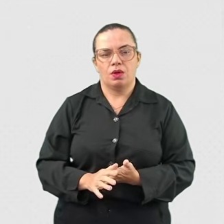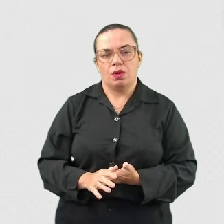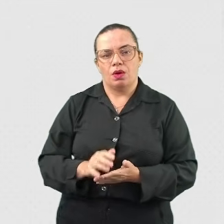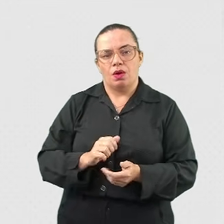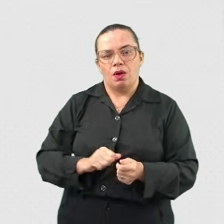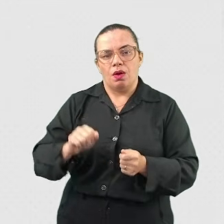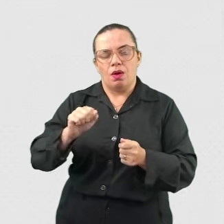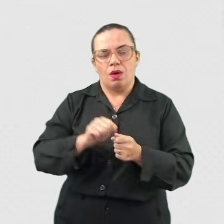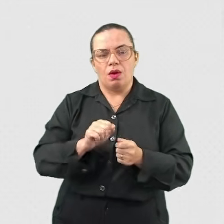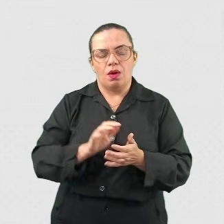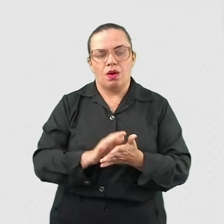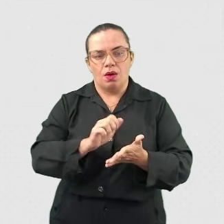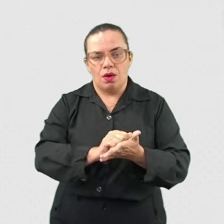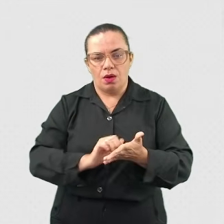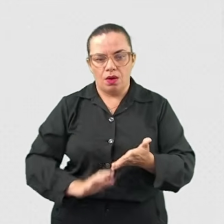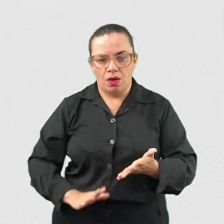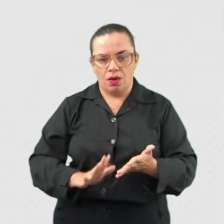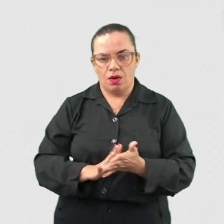Um